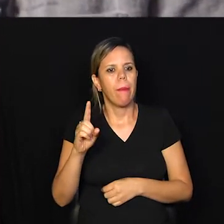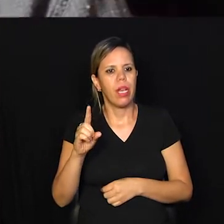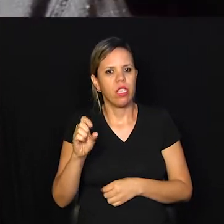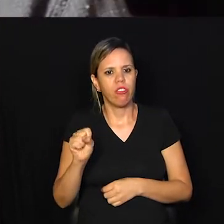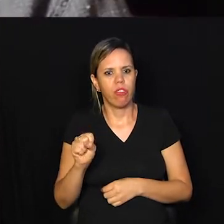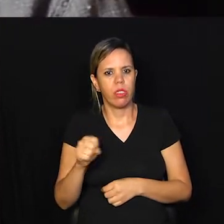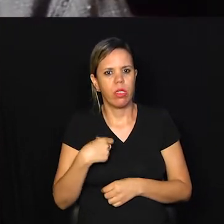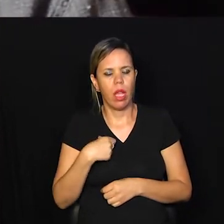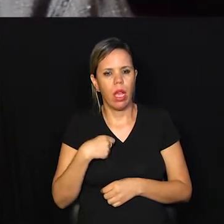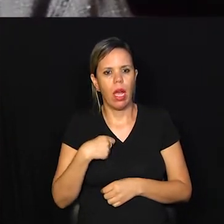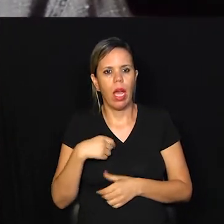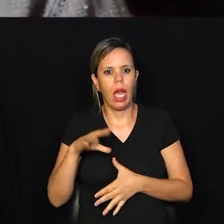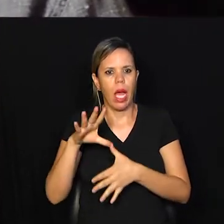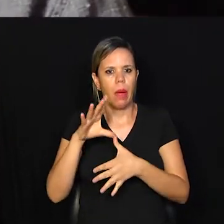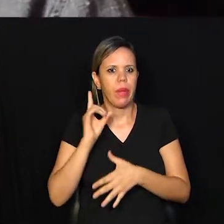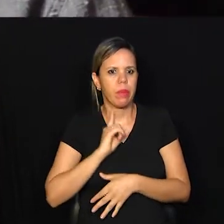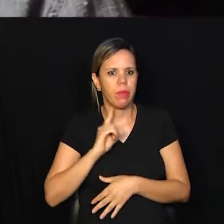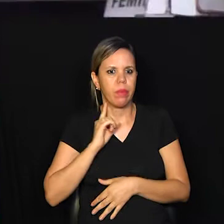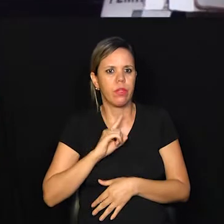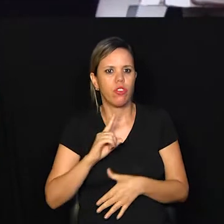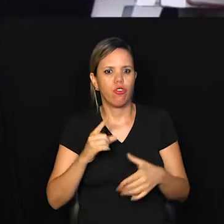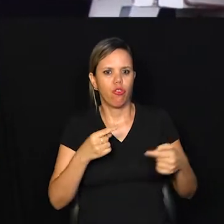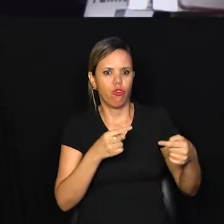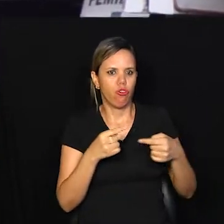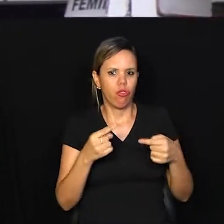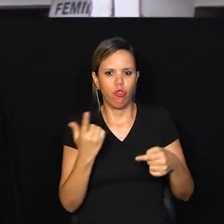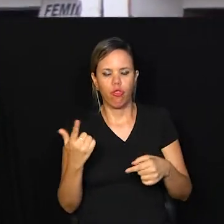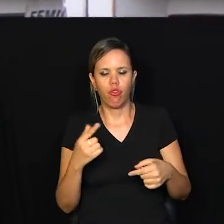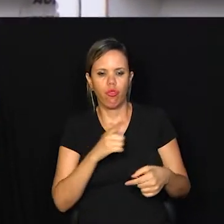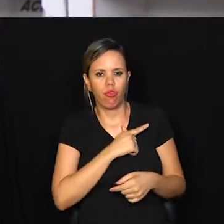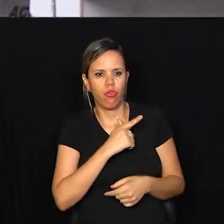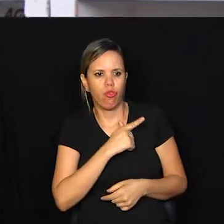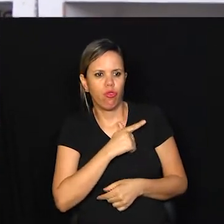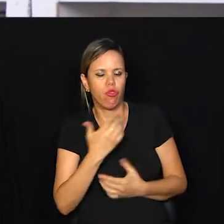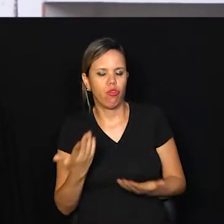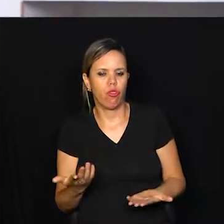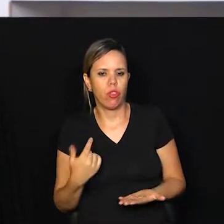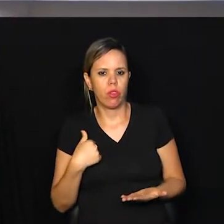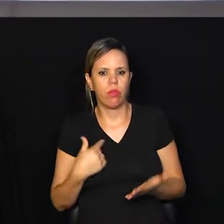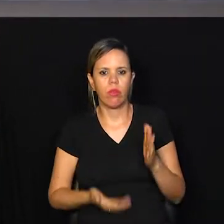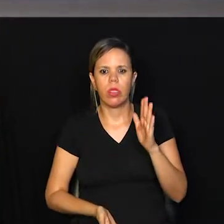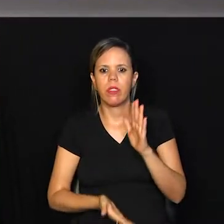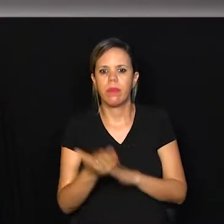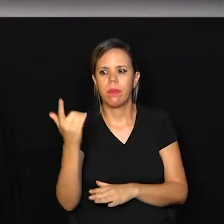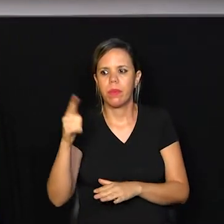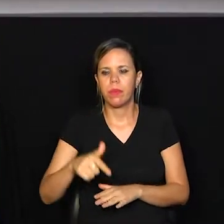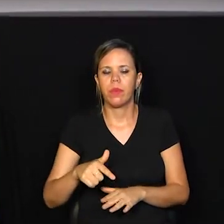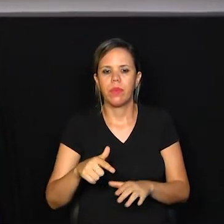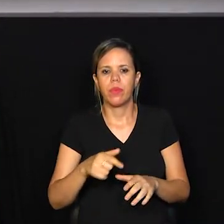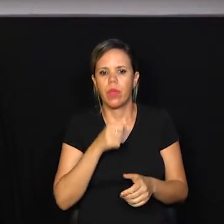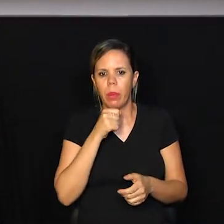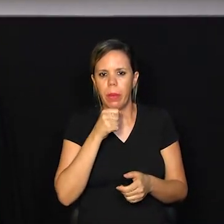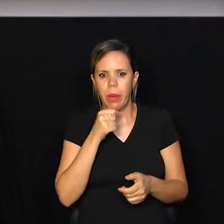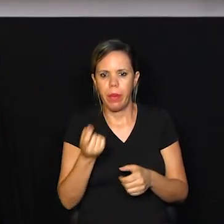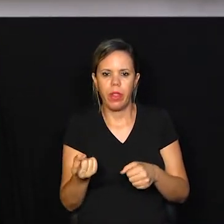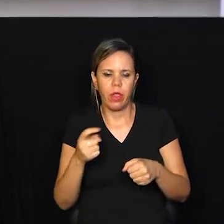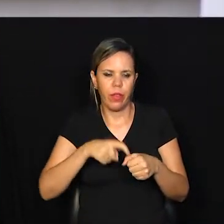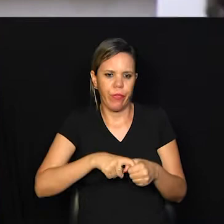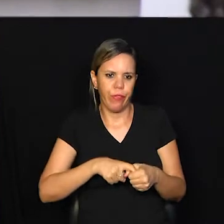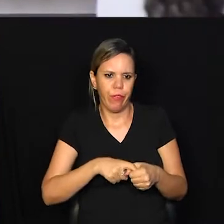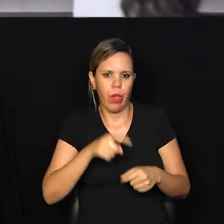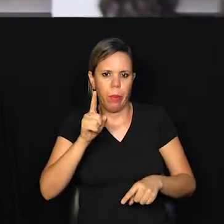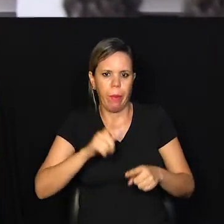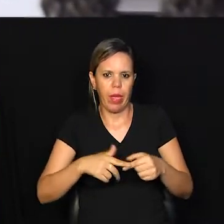América Mineiro, que é o time adversário, no jogo com o Guarani, e quando eu já estava me deslocando para o setor de imprensa, para devolver